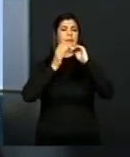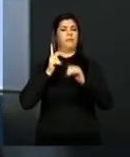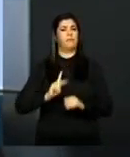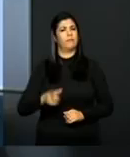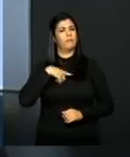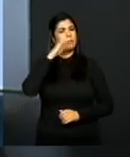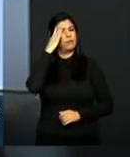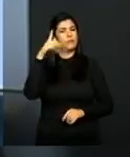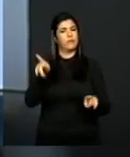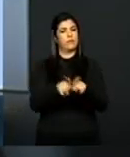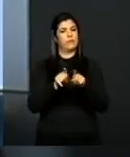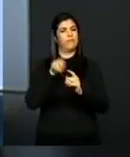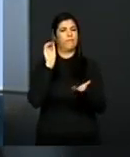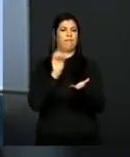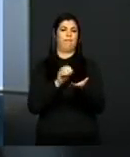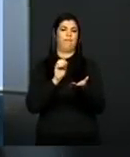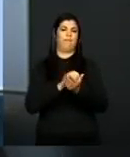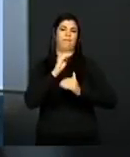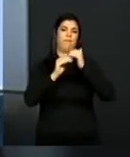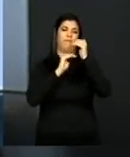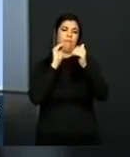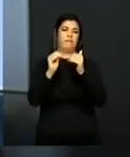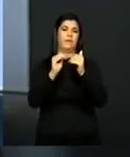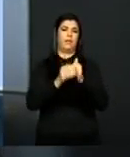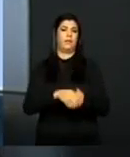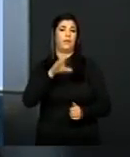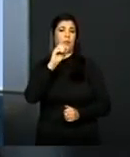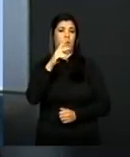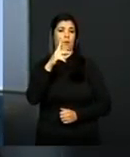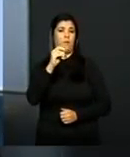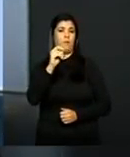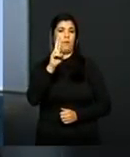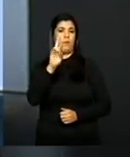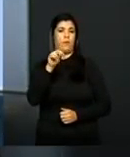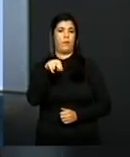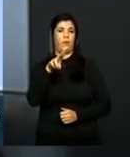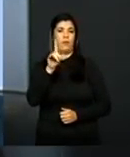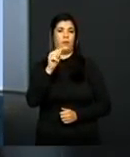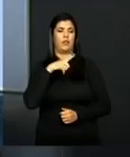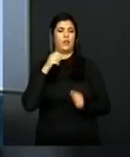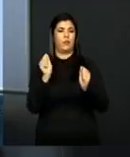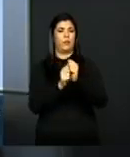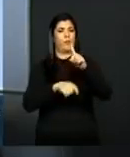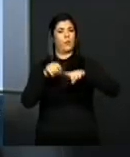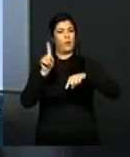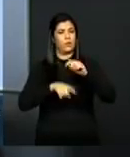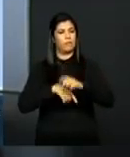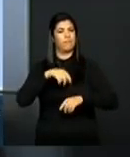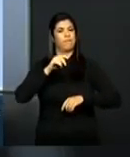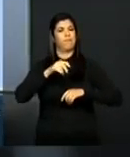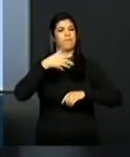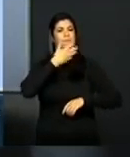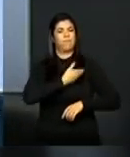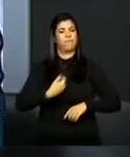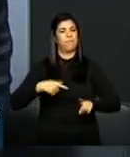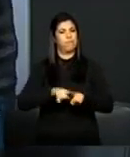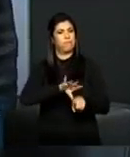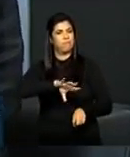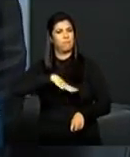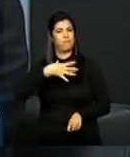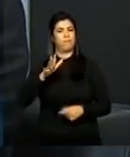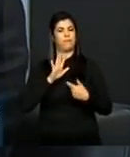o sonho, mas faltava oportunidade. A oportunidade por meio de uma política pública tão corajosa e tão importante